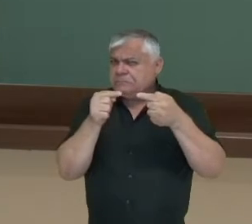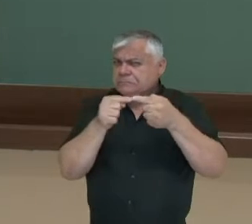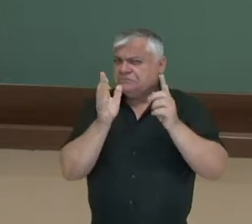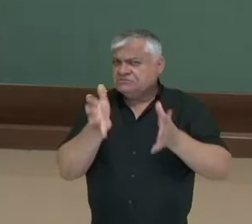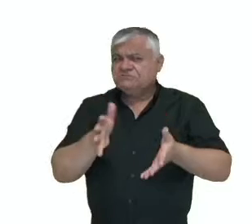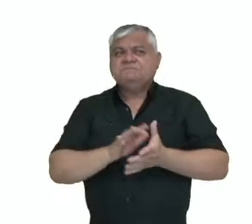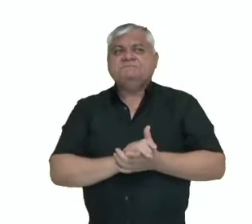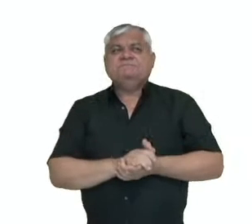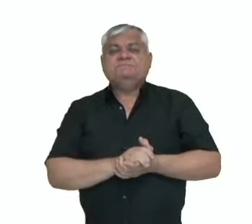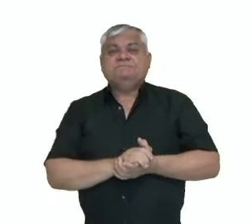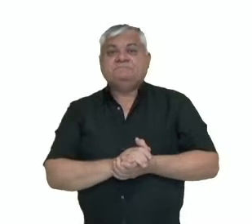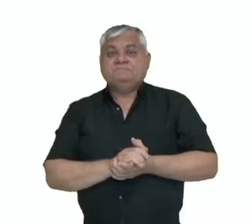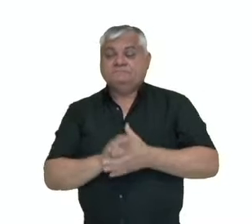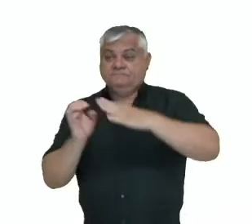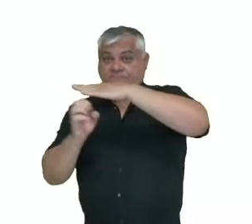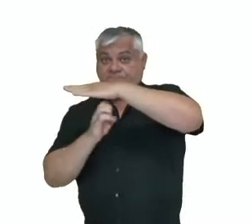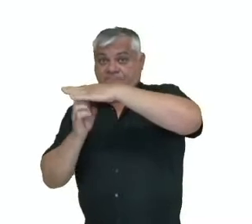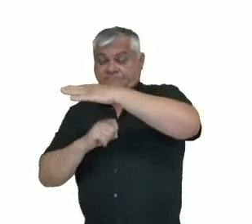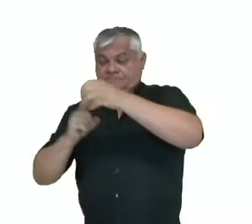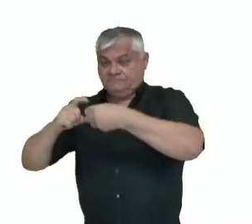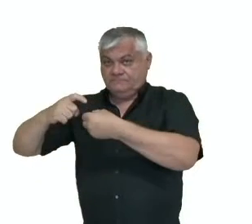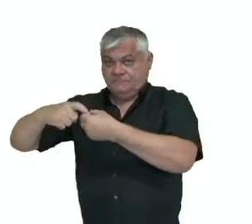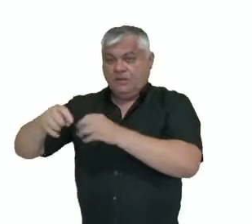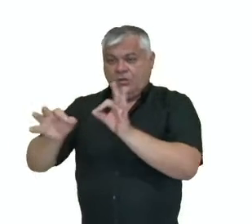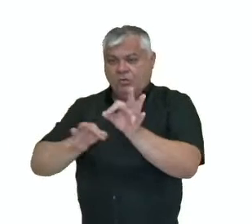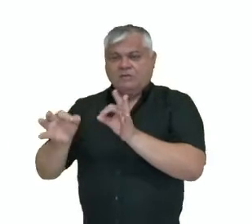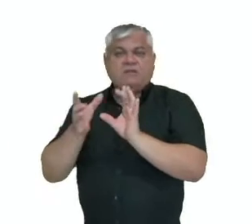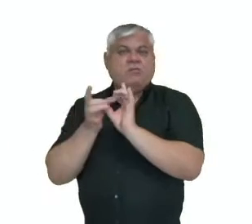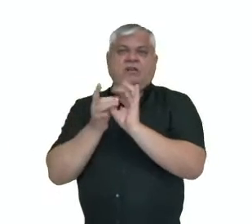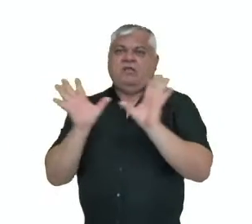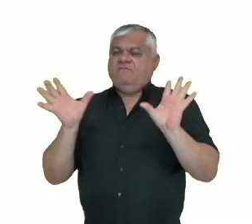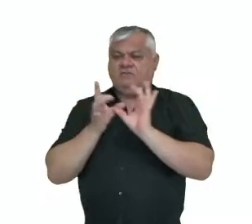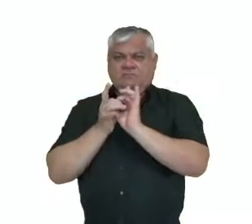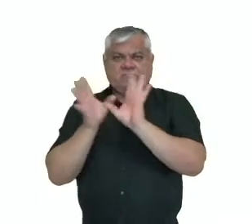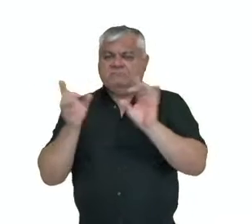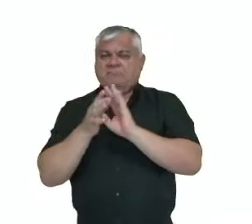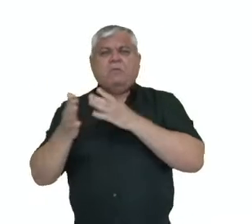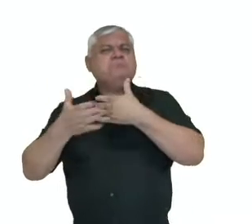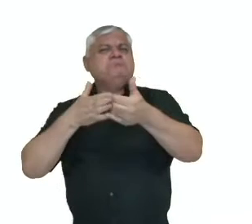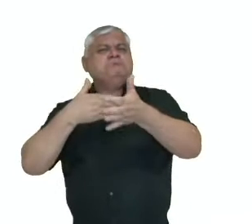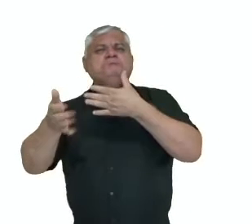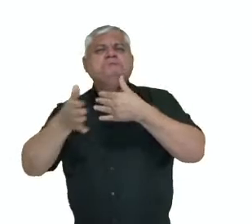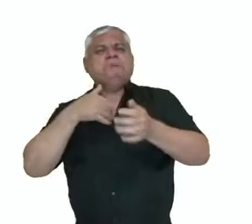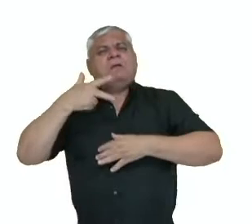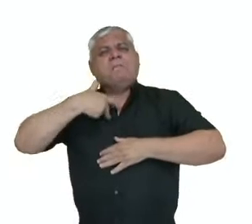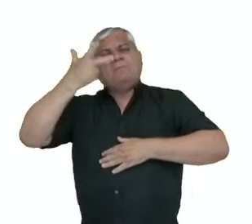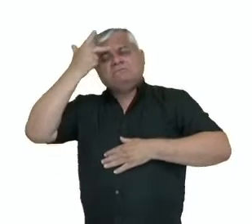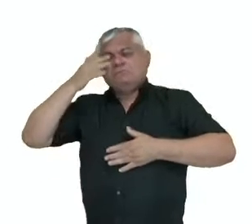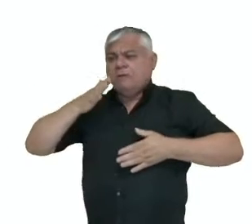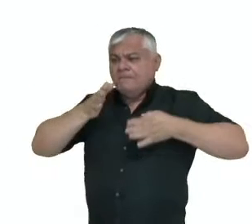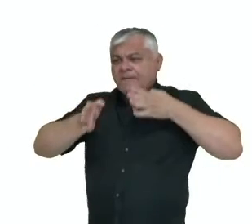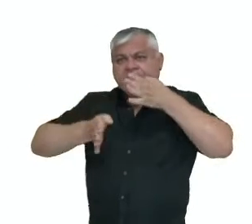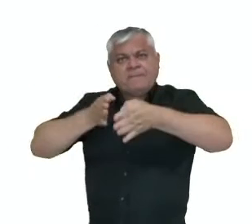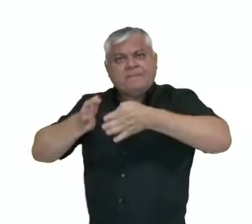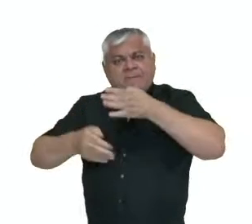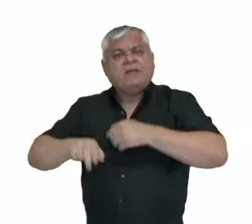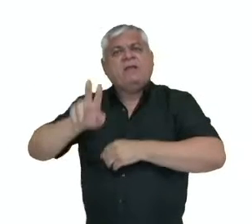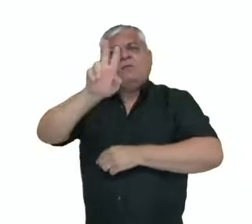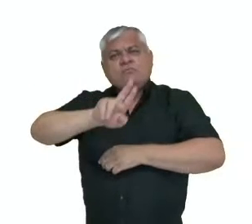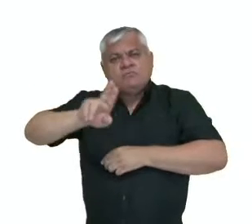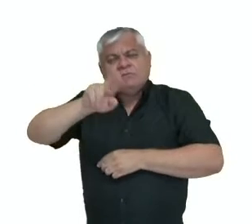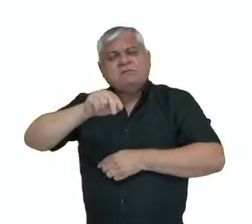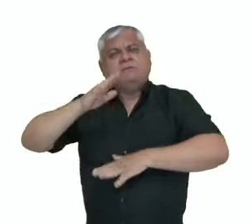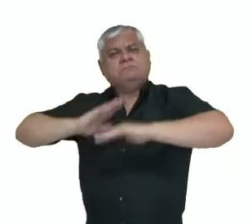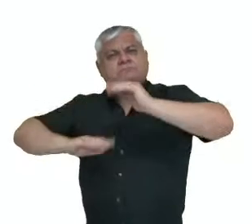têm. As cooperativas são organizações abertas a todas as pessoas aptas a usar seus